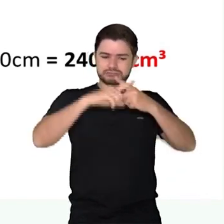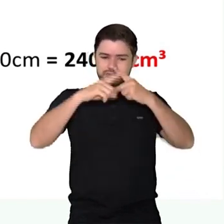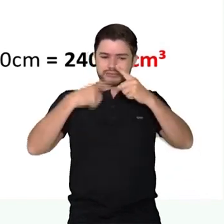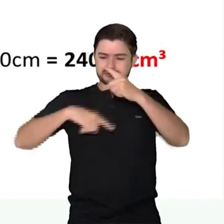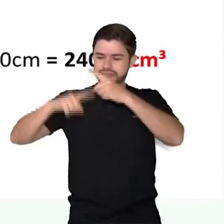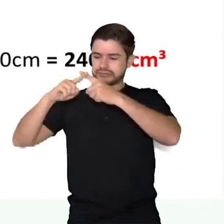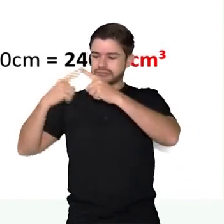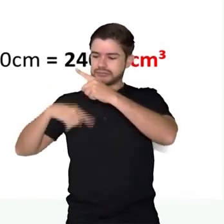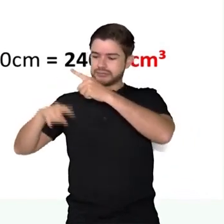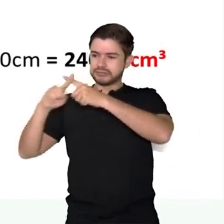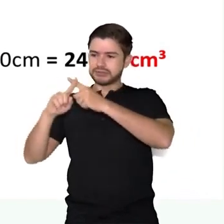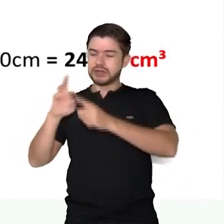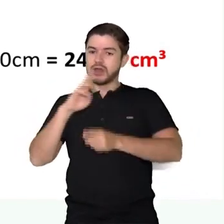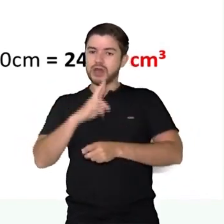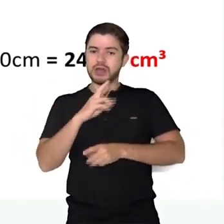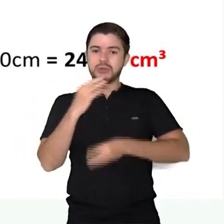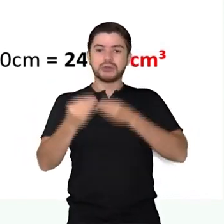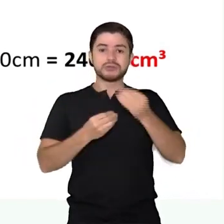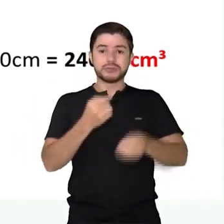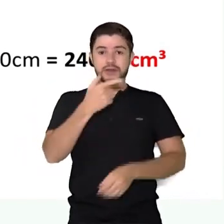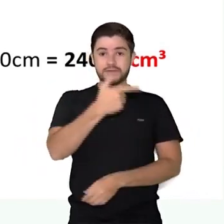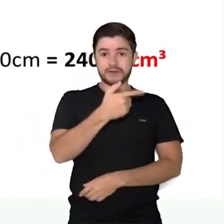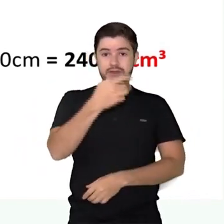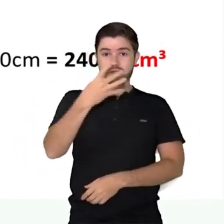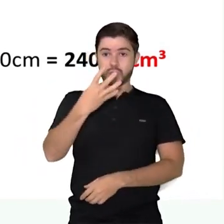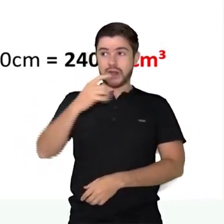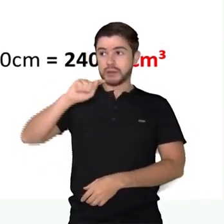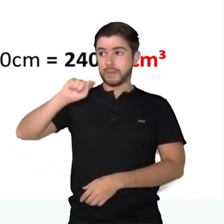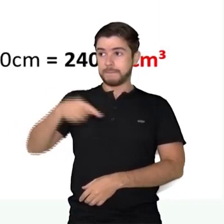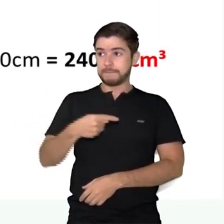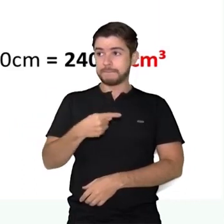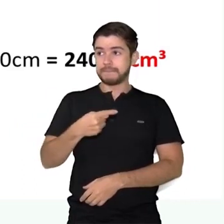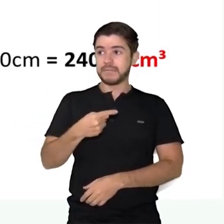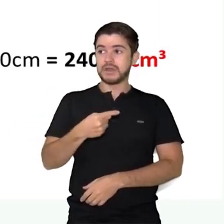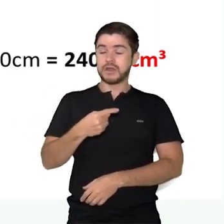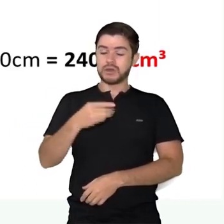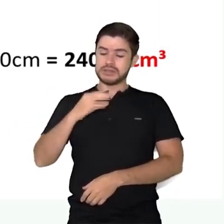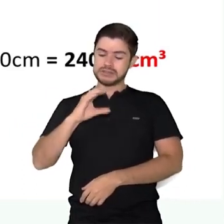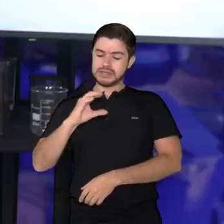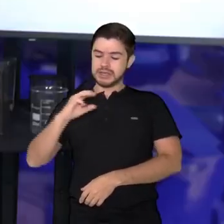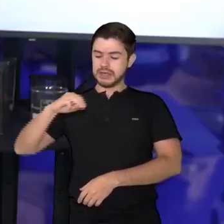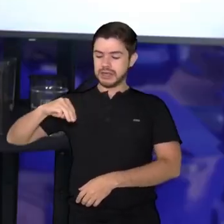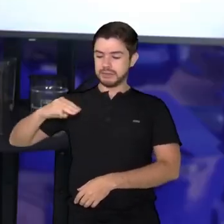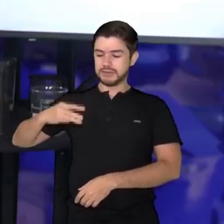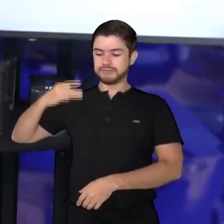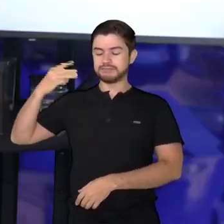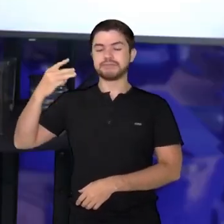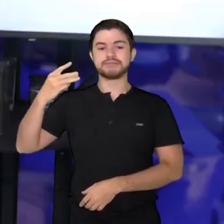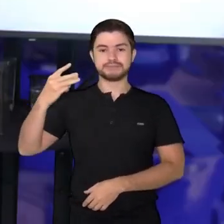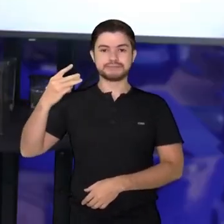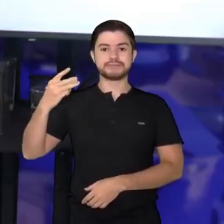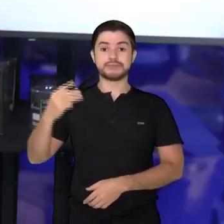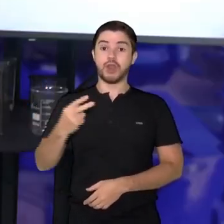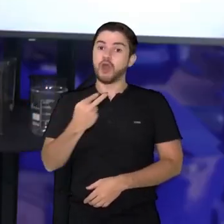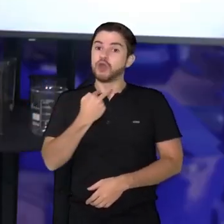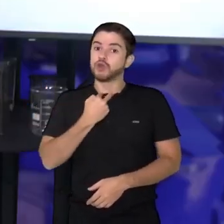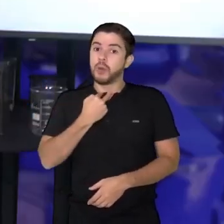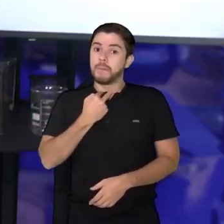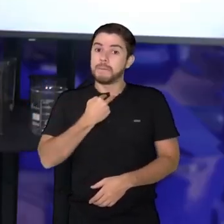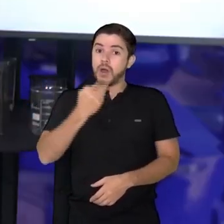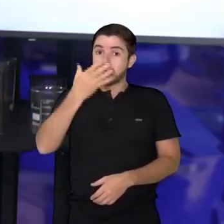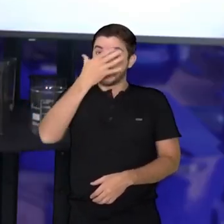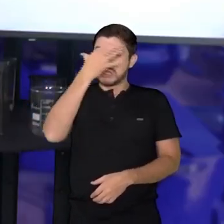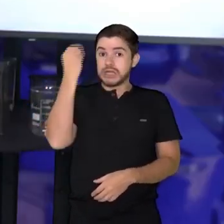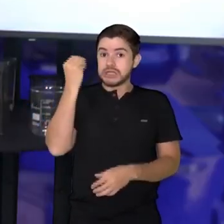multiplicação, chegaremos no resultado de 24.000 centímetros cúbicos, né? Não podemos esquecer a unidade de